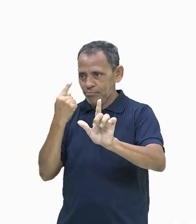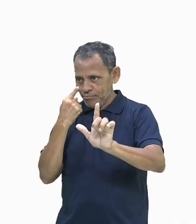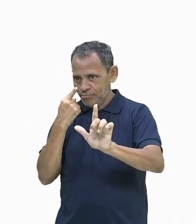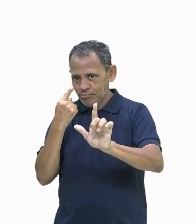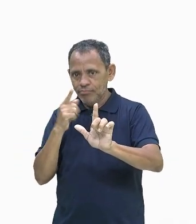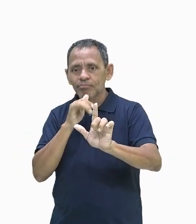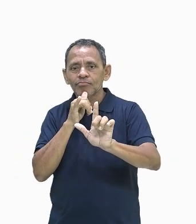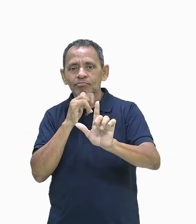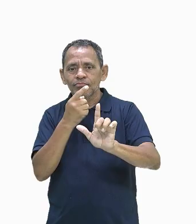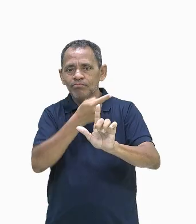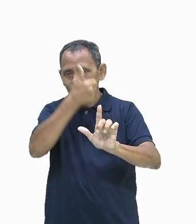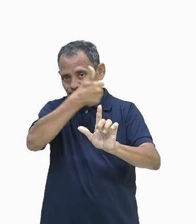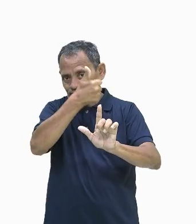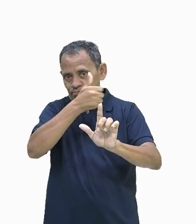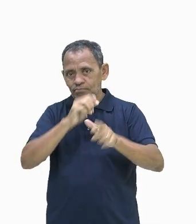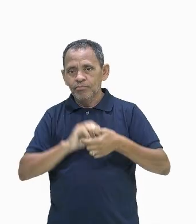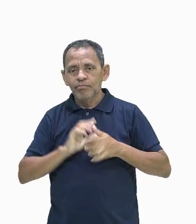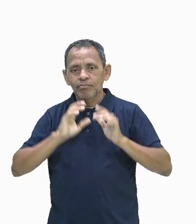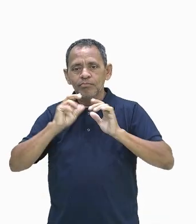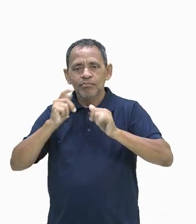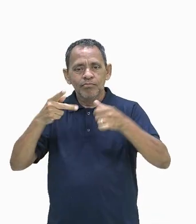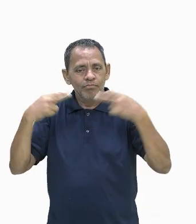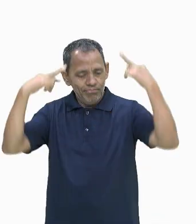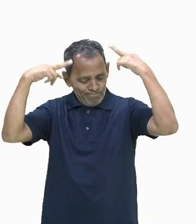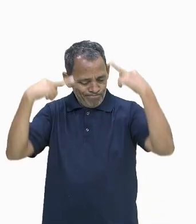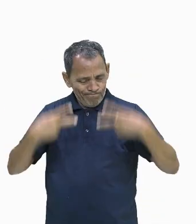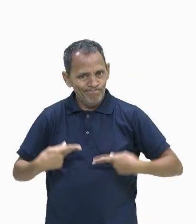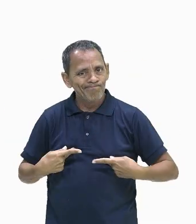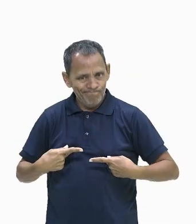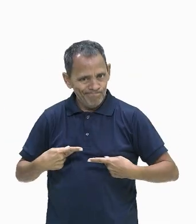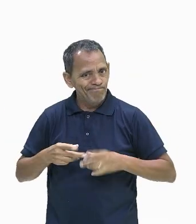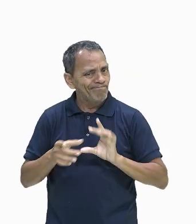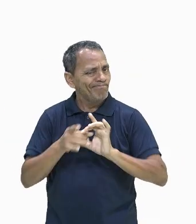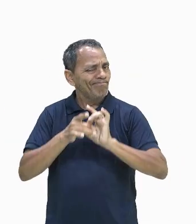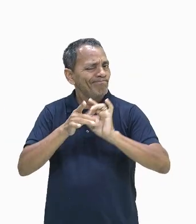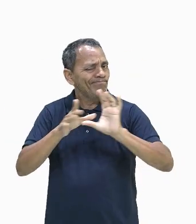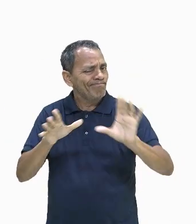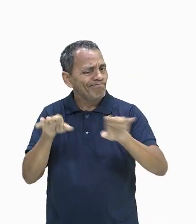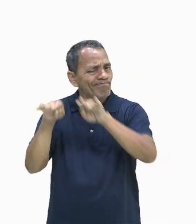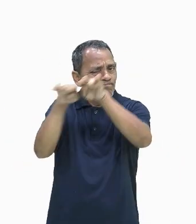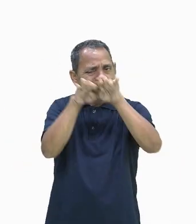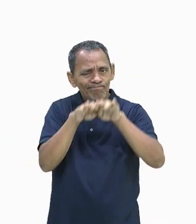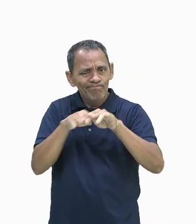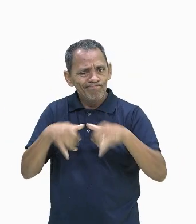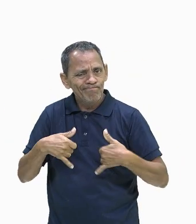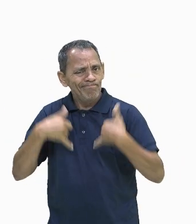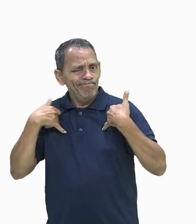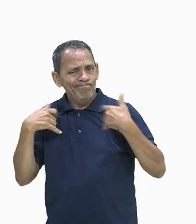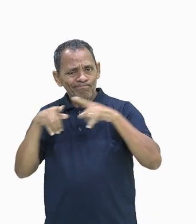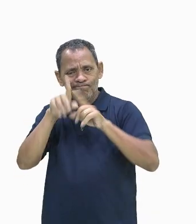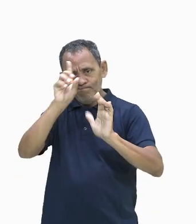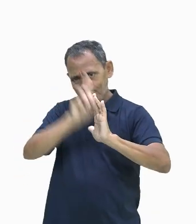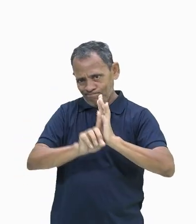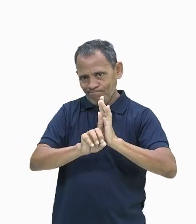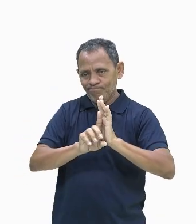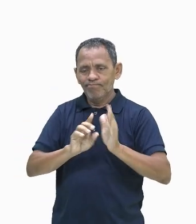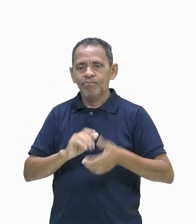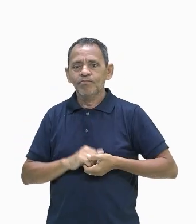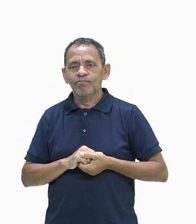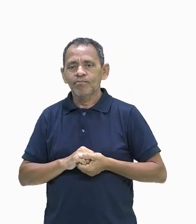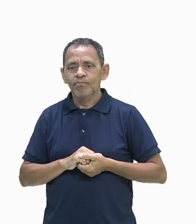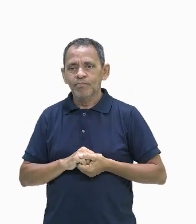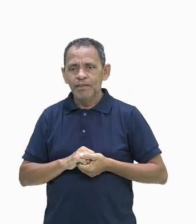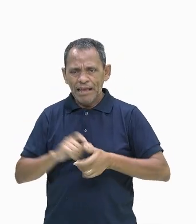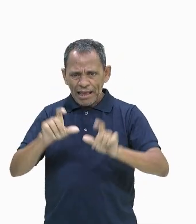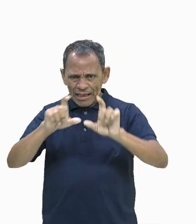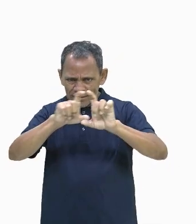exemplo. Todos os seres humanos nascem livres e iguais em dignidade e direitos. Este enunciado